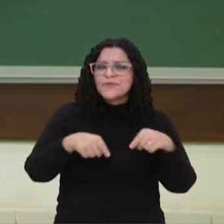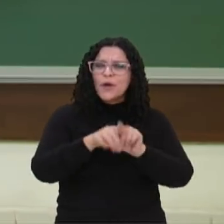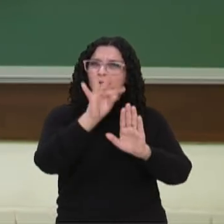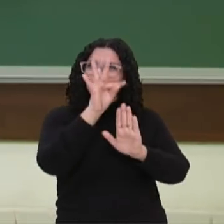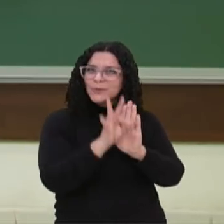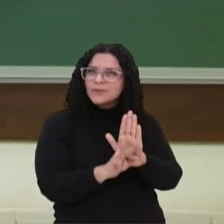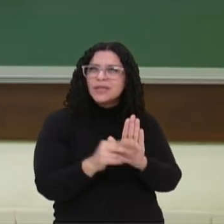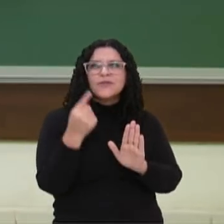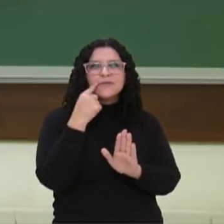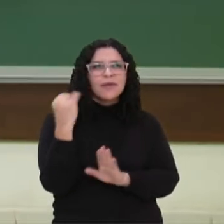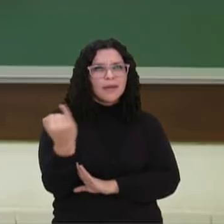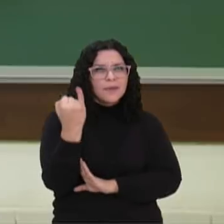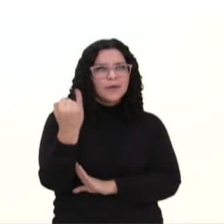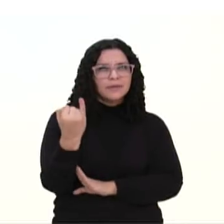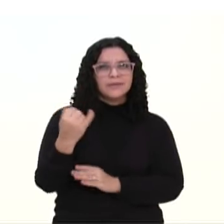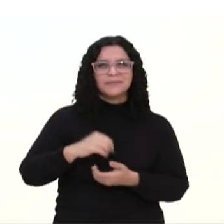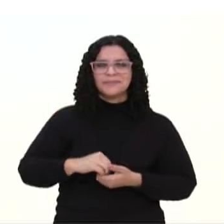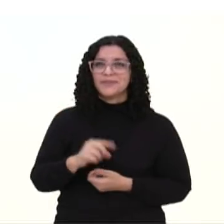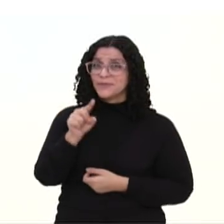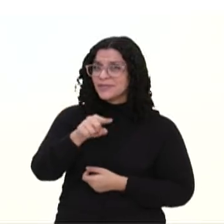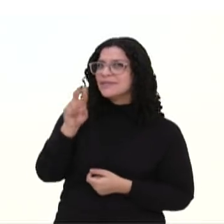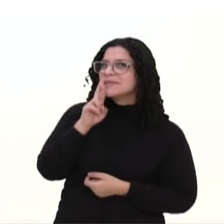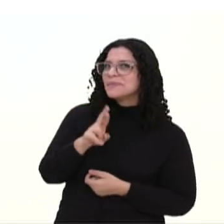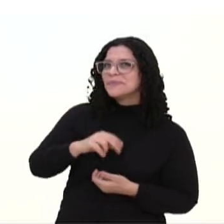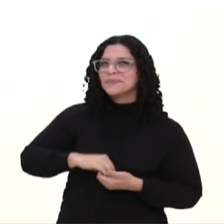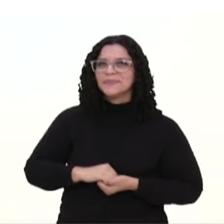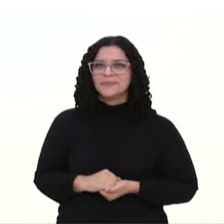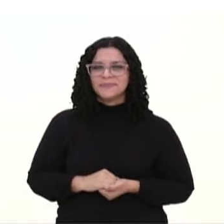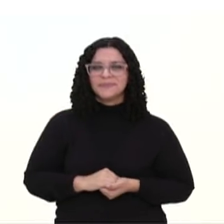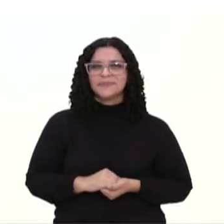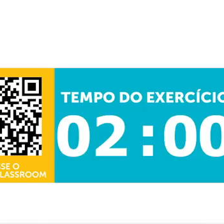lá, bem importante lá. Com vocês agora.